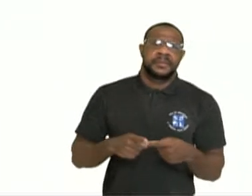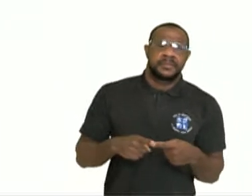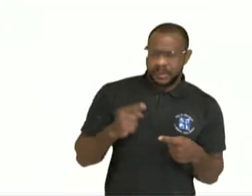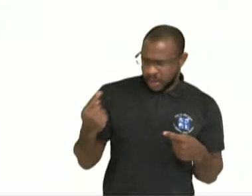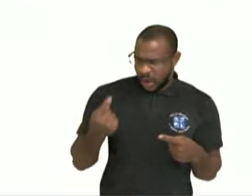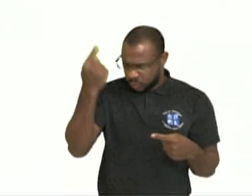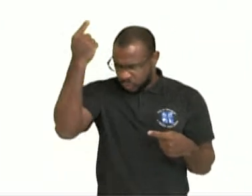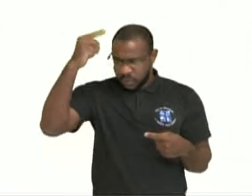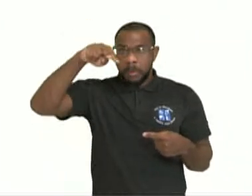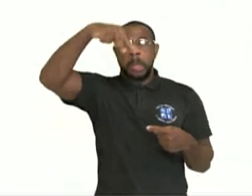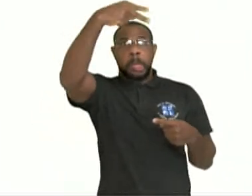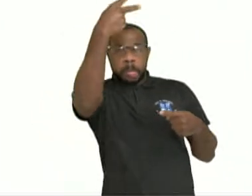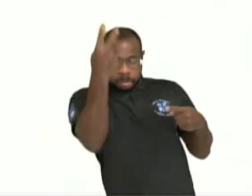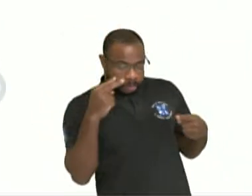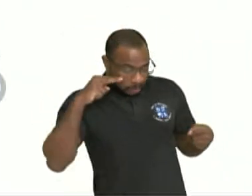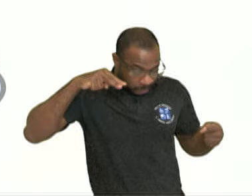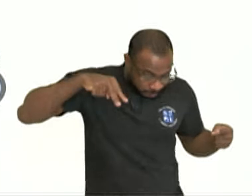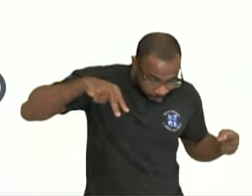de altura,